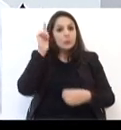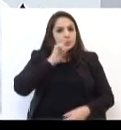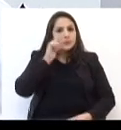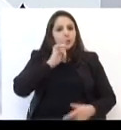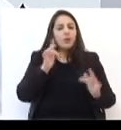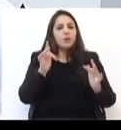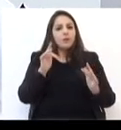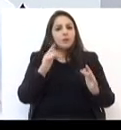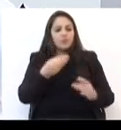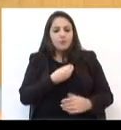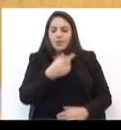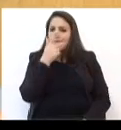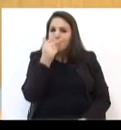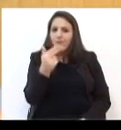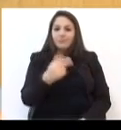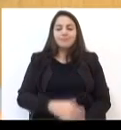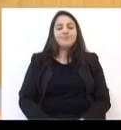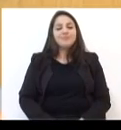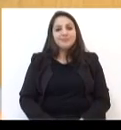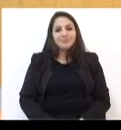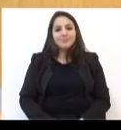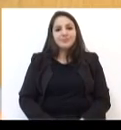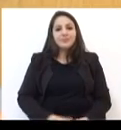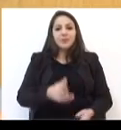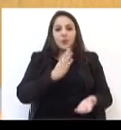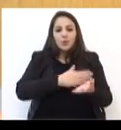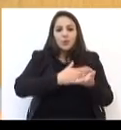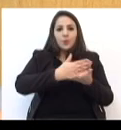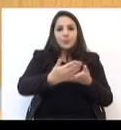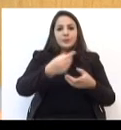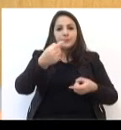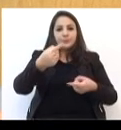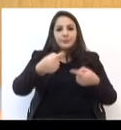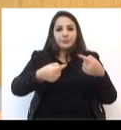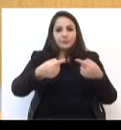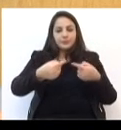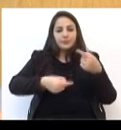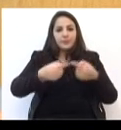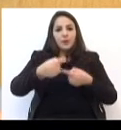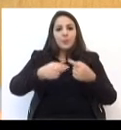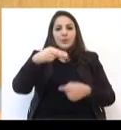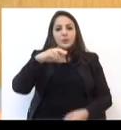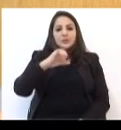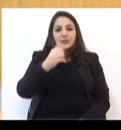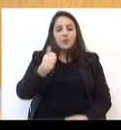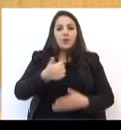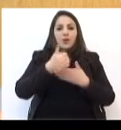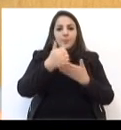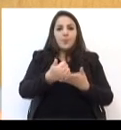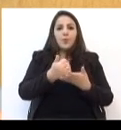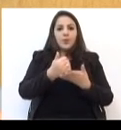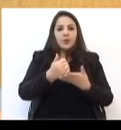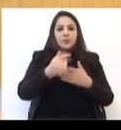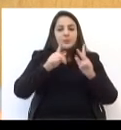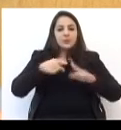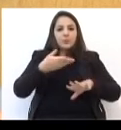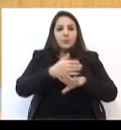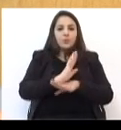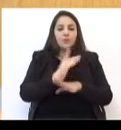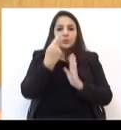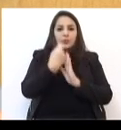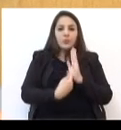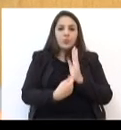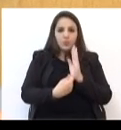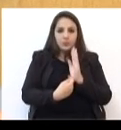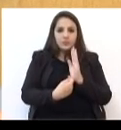possa conviver de maneira igual. Começou a tramitar na Câmara uma moção em apoio à convocação dos aprovados no concurso